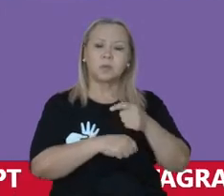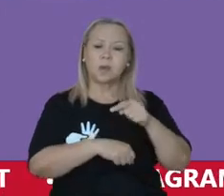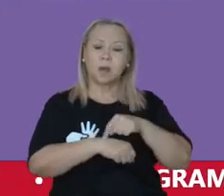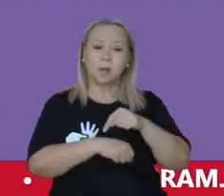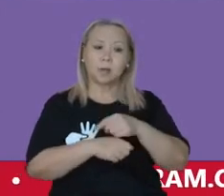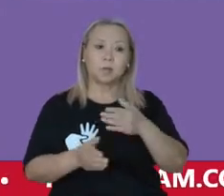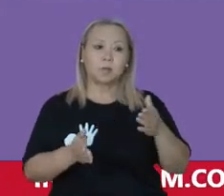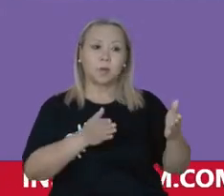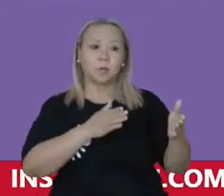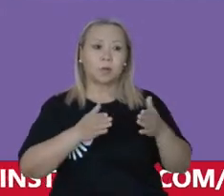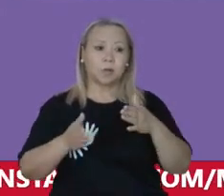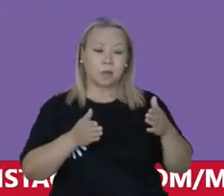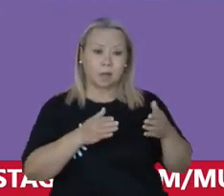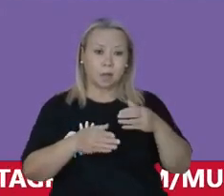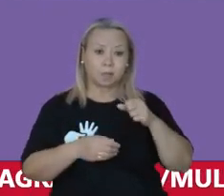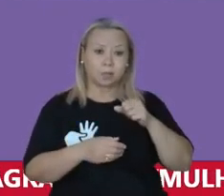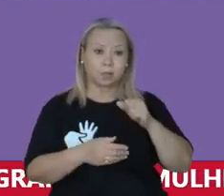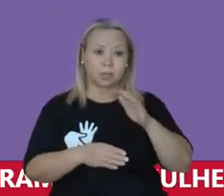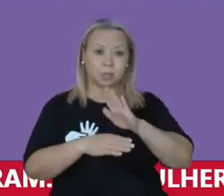de contribuição.